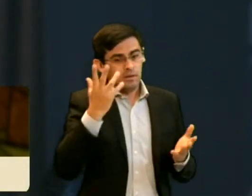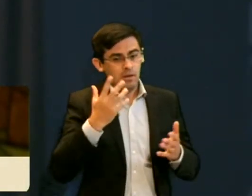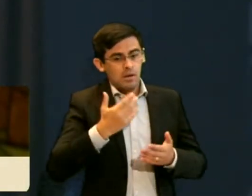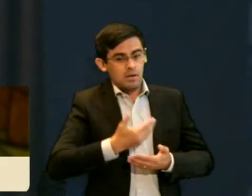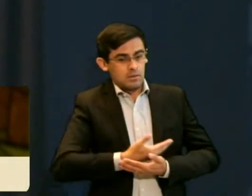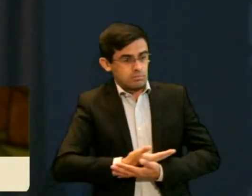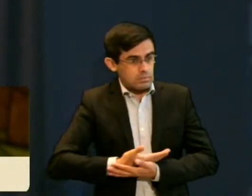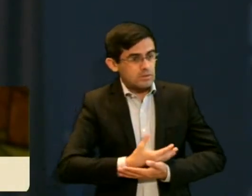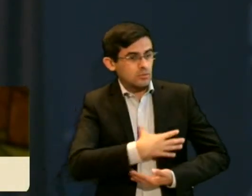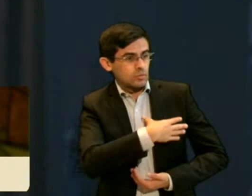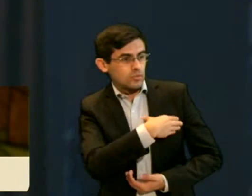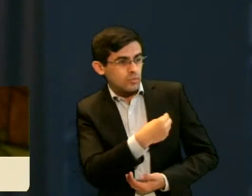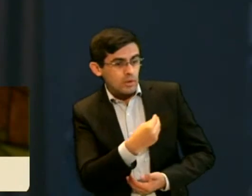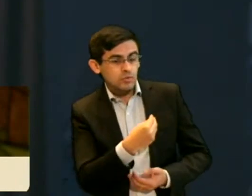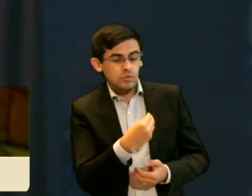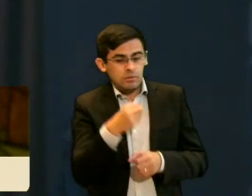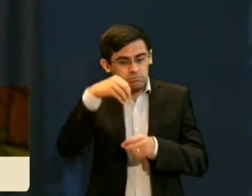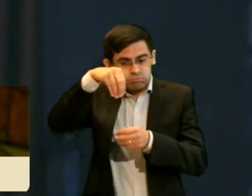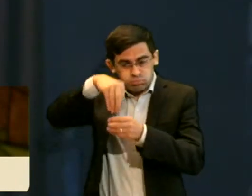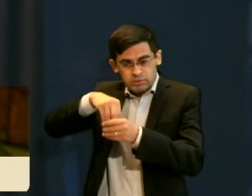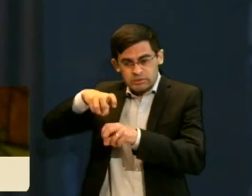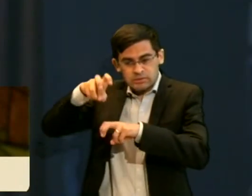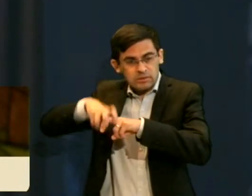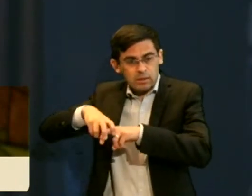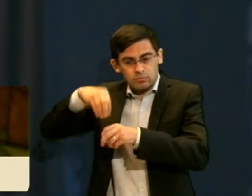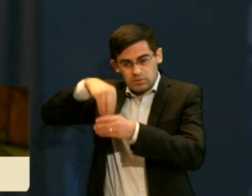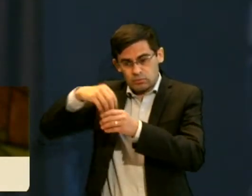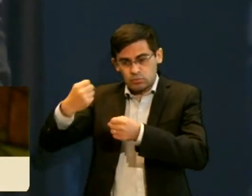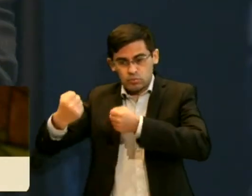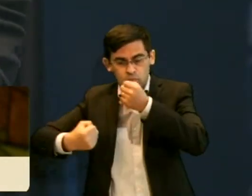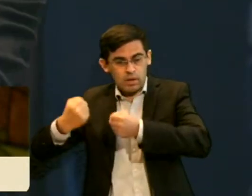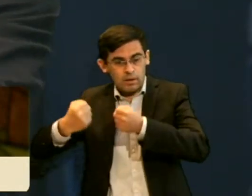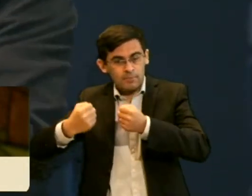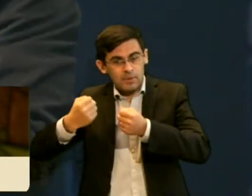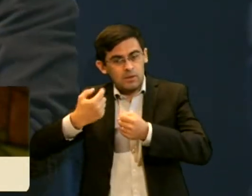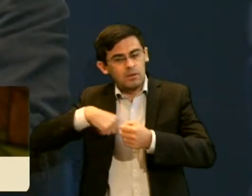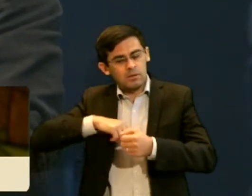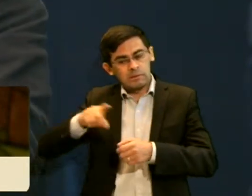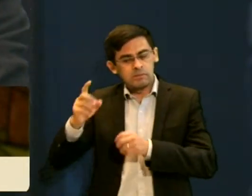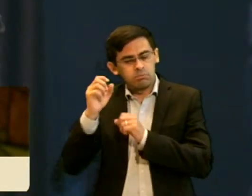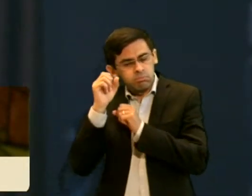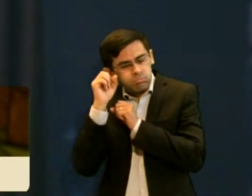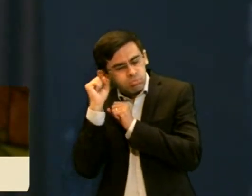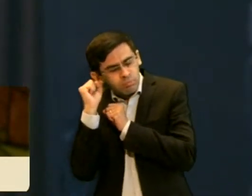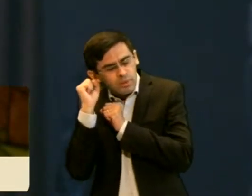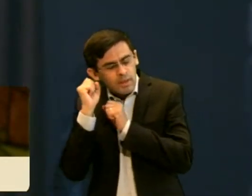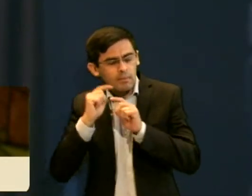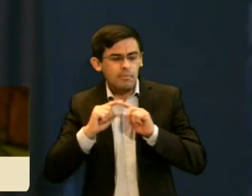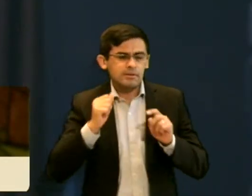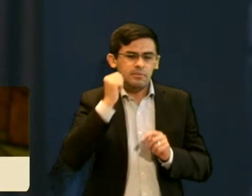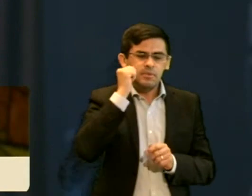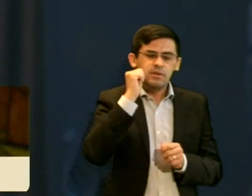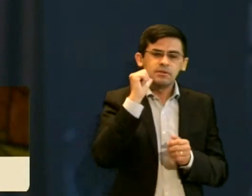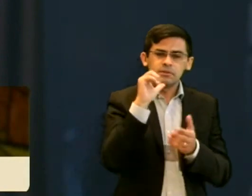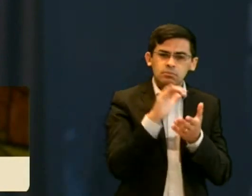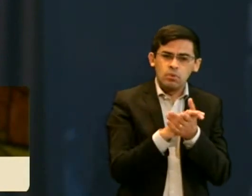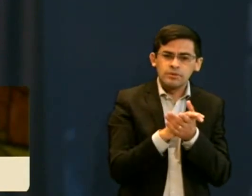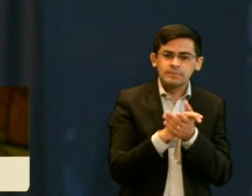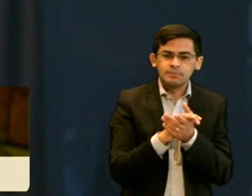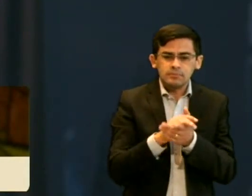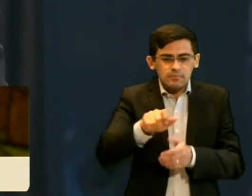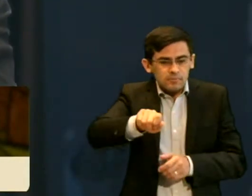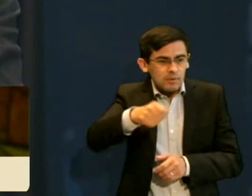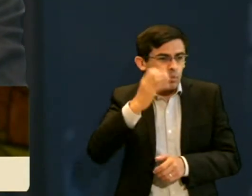crianças no carro, e a ideia era fazê-los dormir. E a minha esposa ligou o